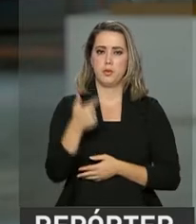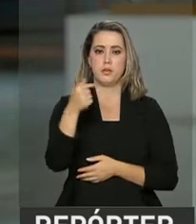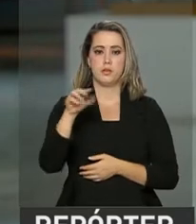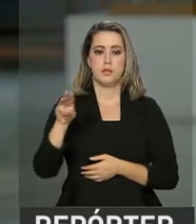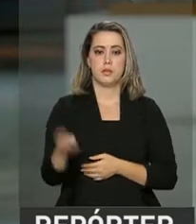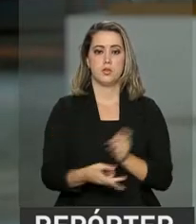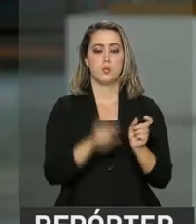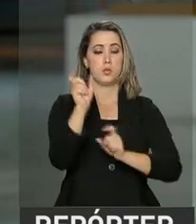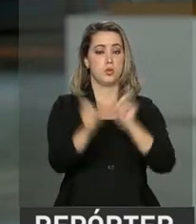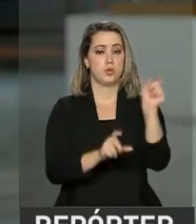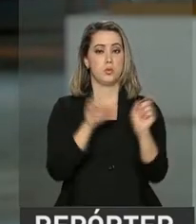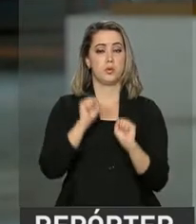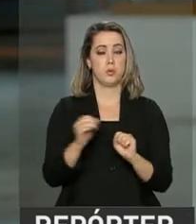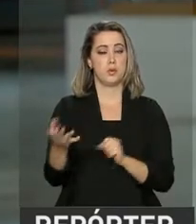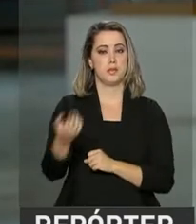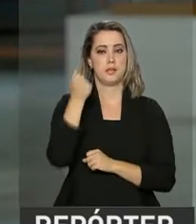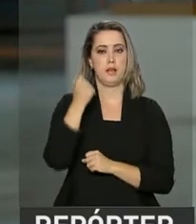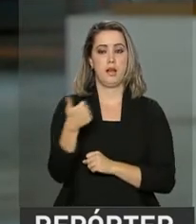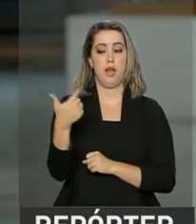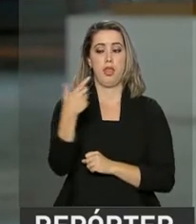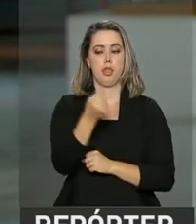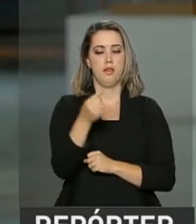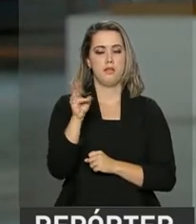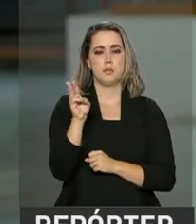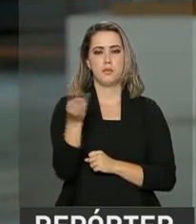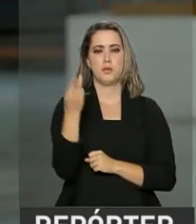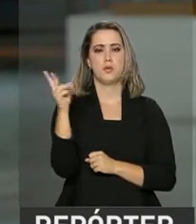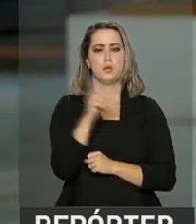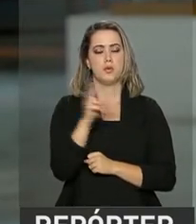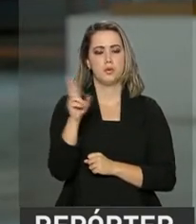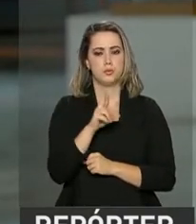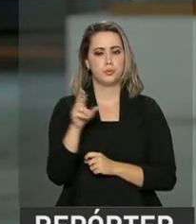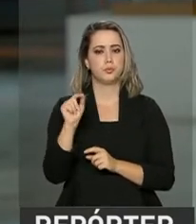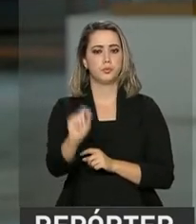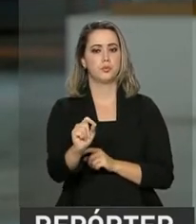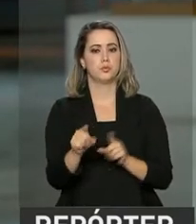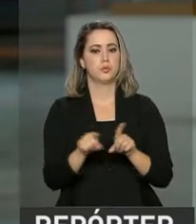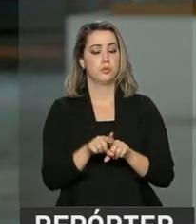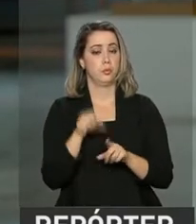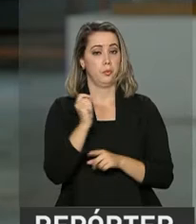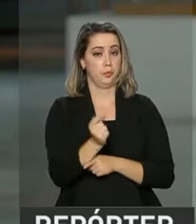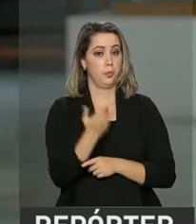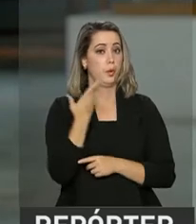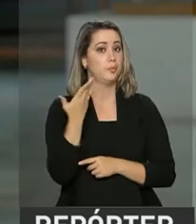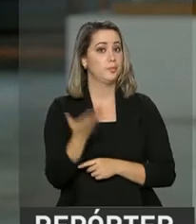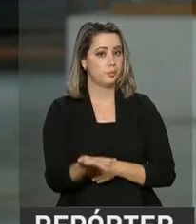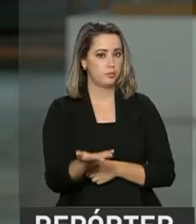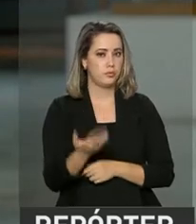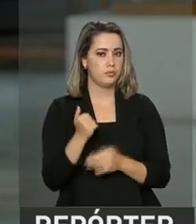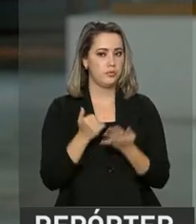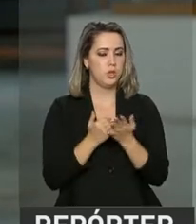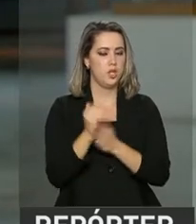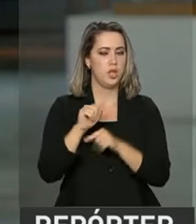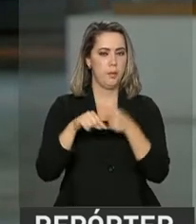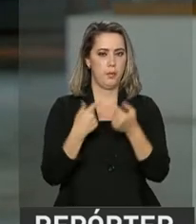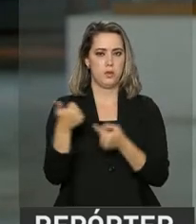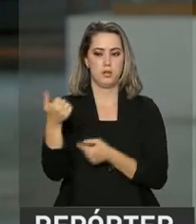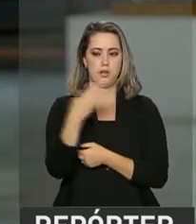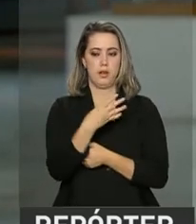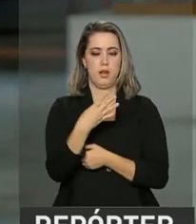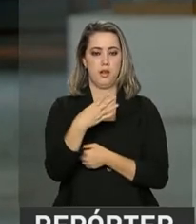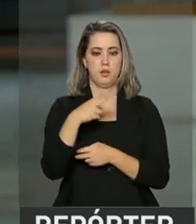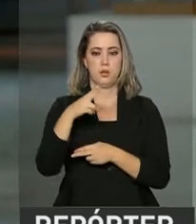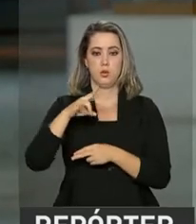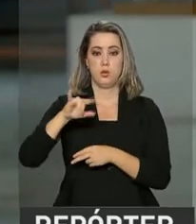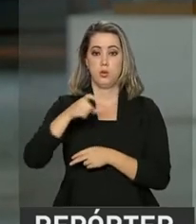podem retirar um total de 10 bilhões e 900 milhões de reais a partir do dia 14 de